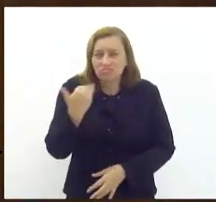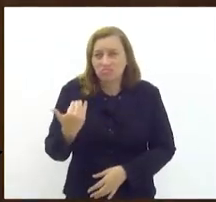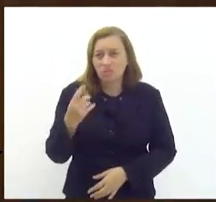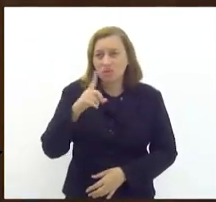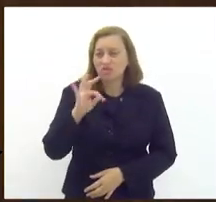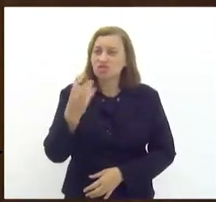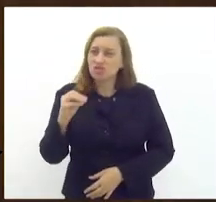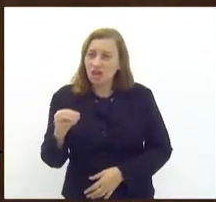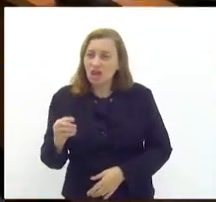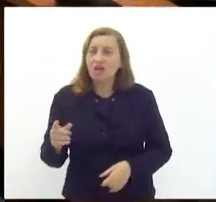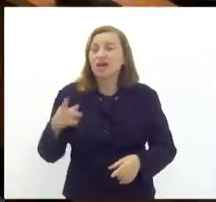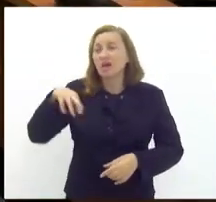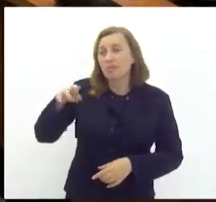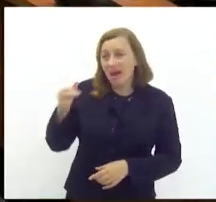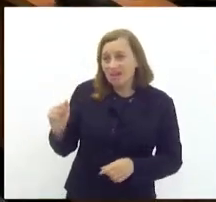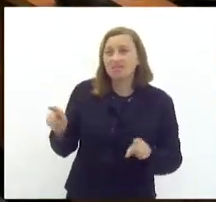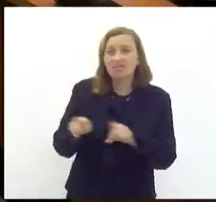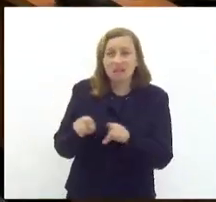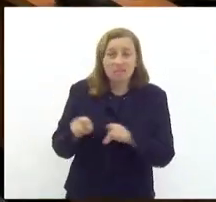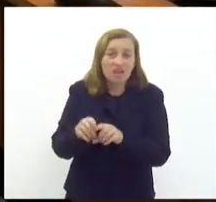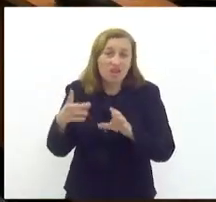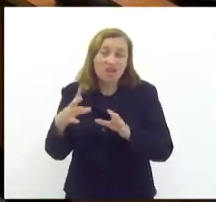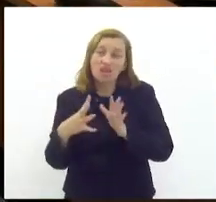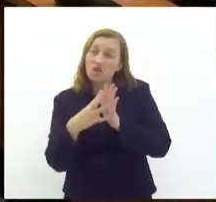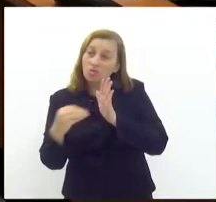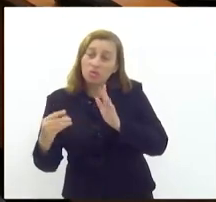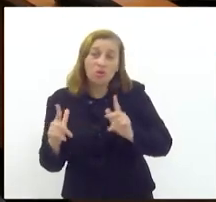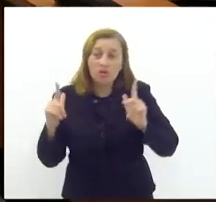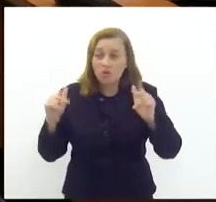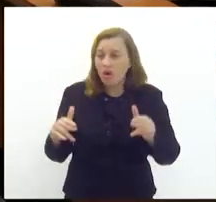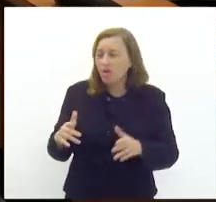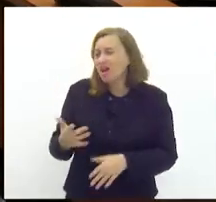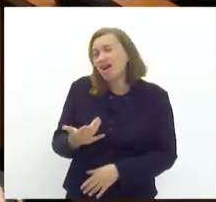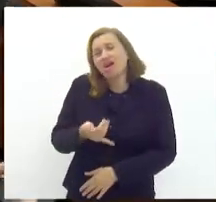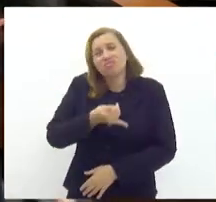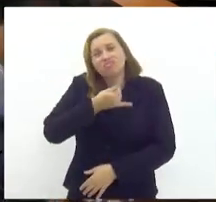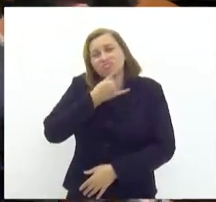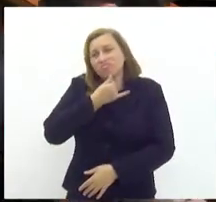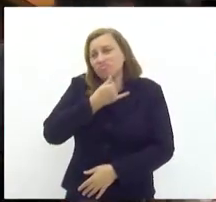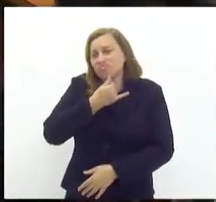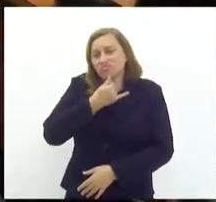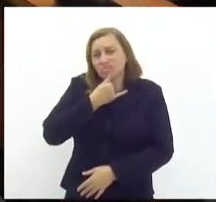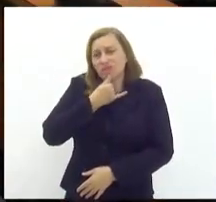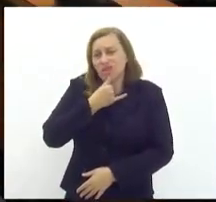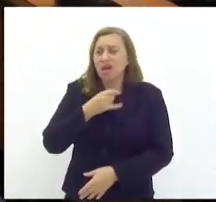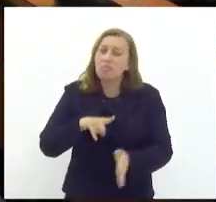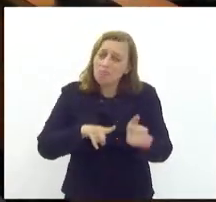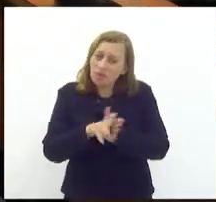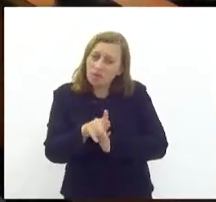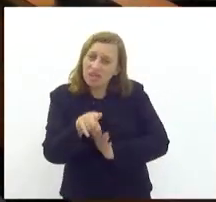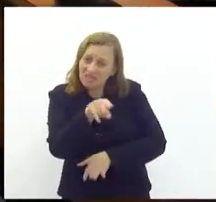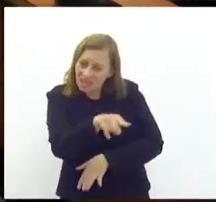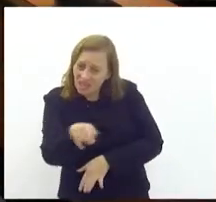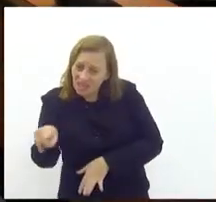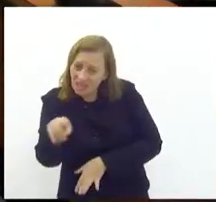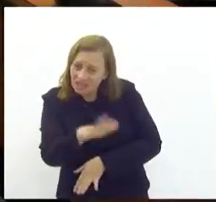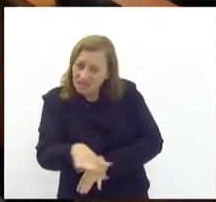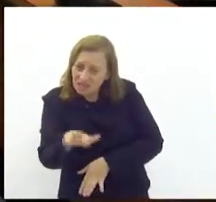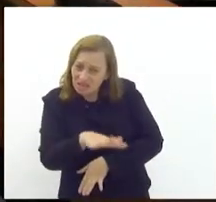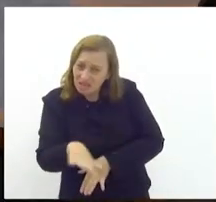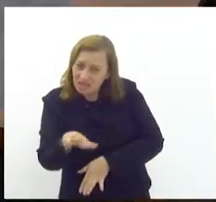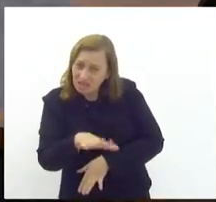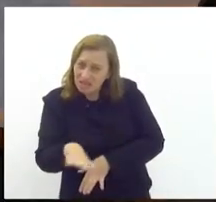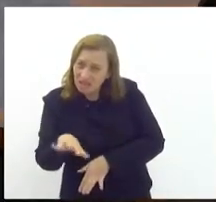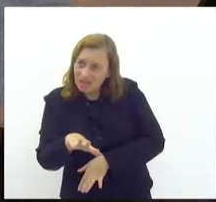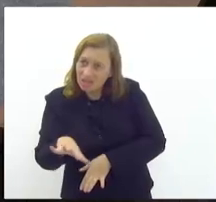me disse que ela também tinha postado isso porque de partir o coração é de se perguntar se aquela garotada se eram os comparsas